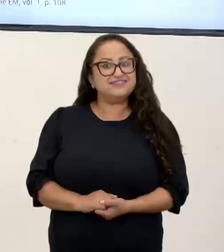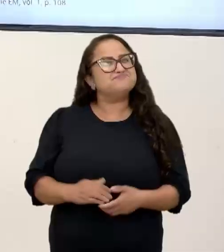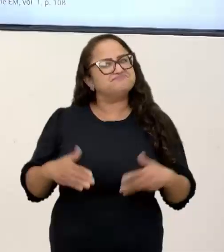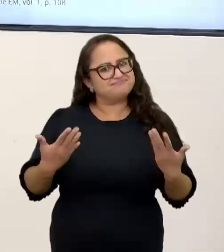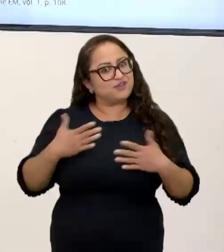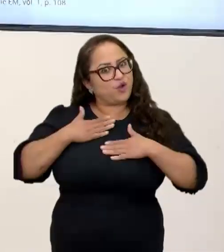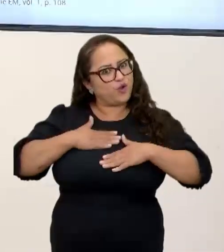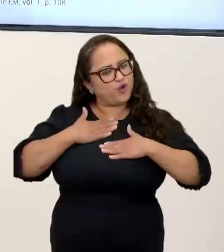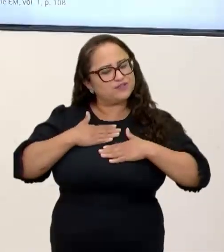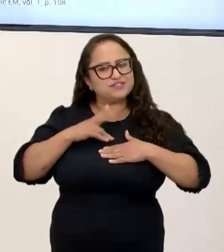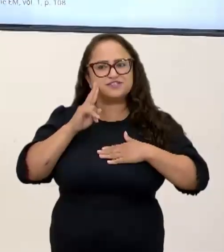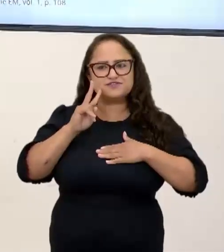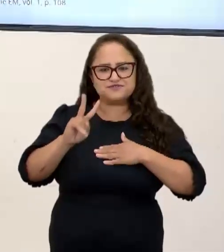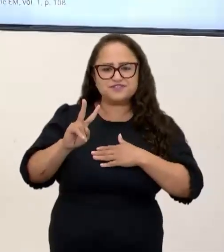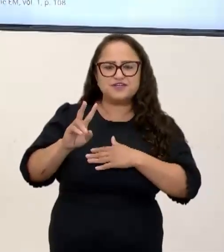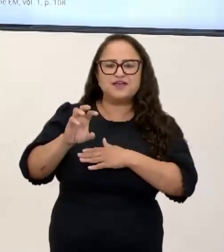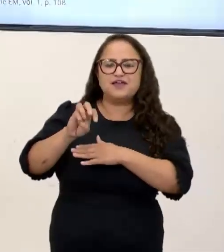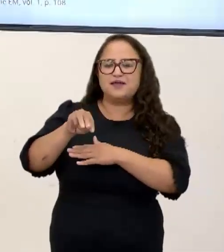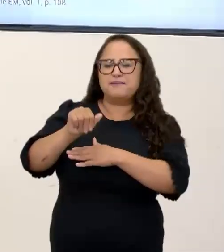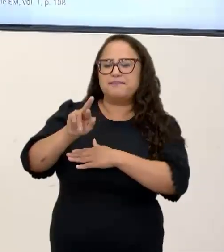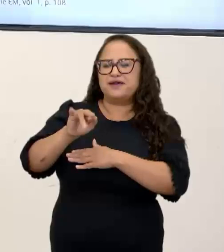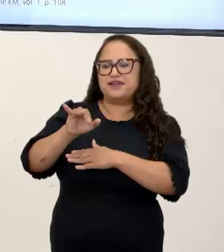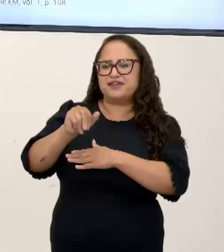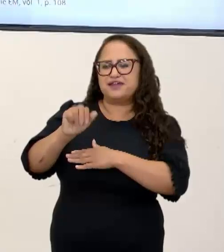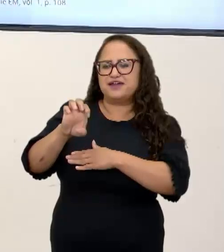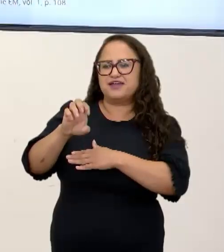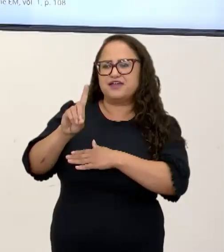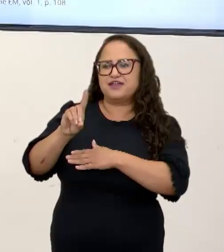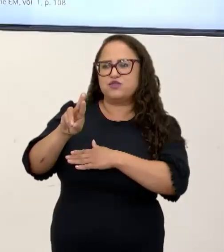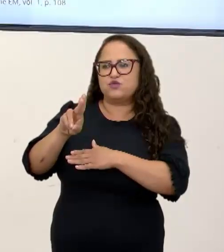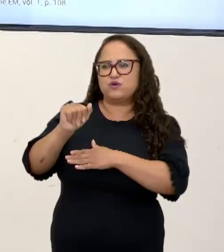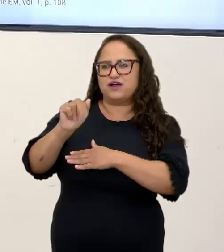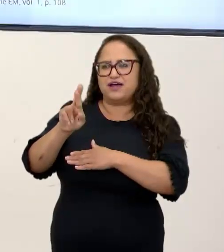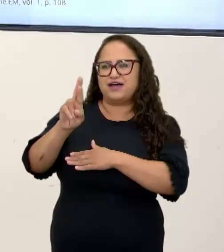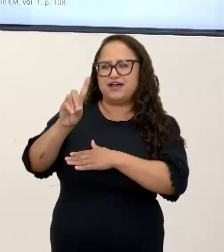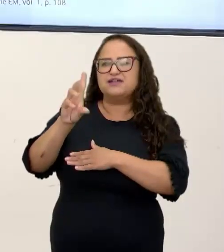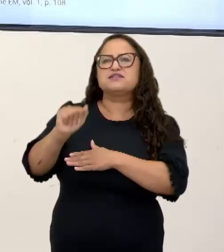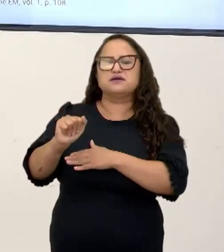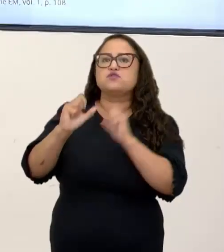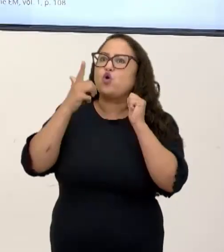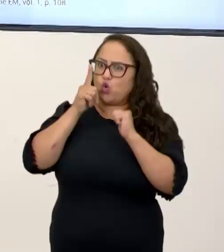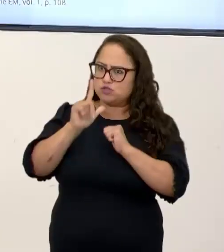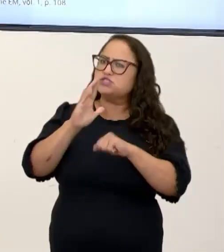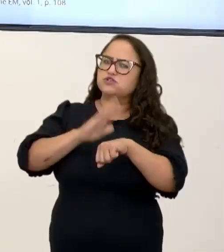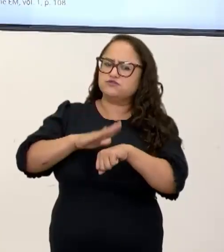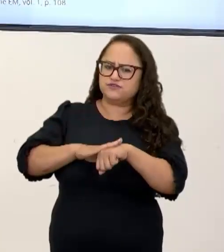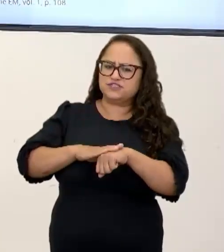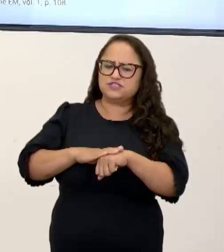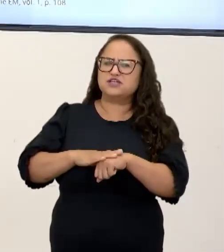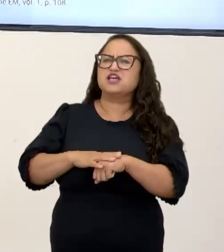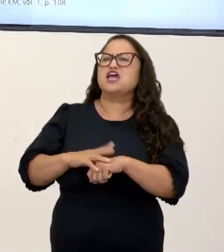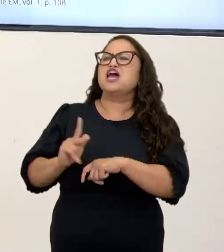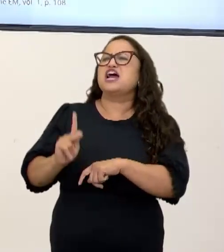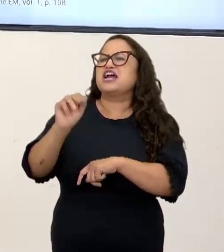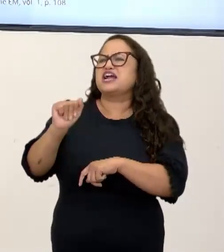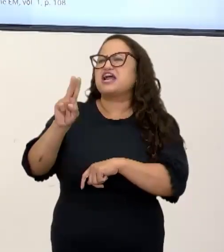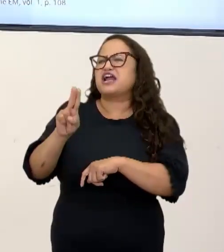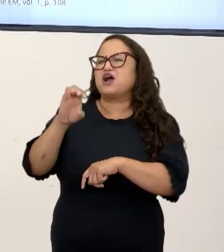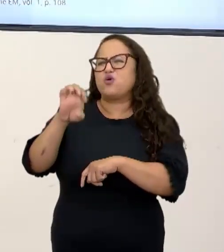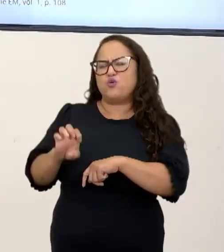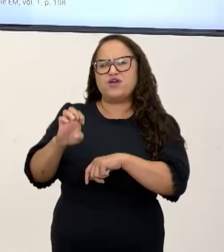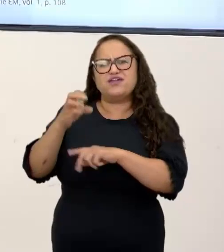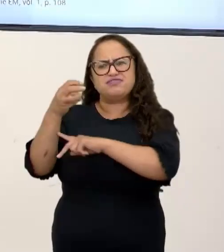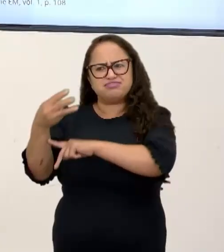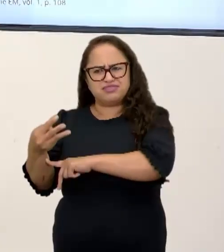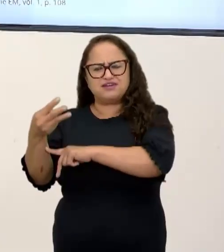Olha, eu gostei de ver. Maria Eduarda respondeu até do anterior. Como era 90 graus, dava para fazer. E aí eu gostei de ver. Cauê colocou 3, a Maria Eduarda